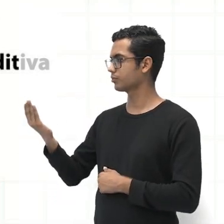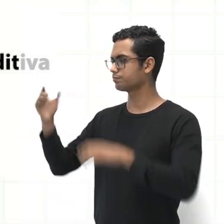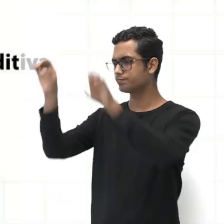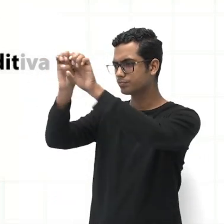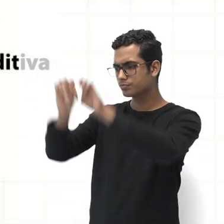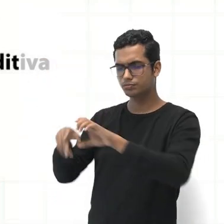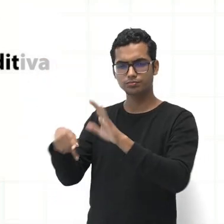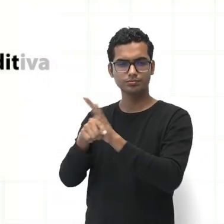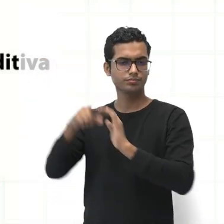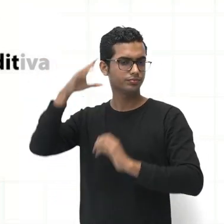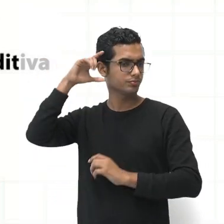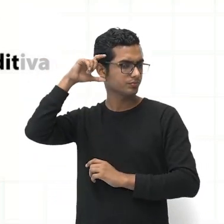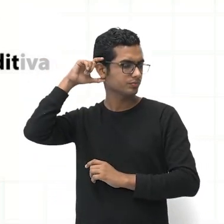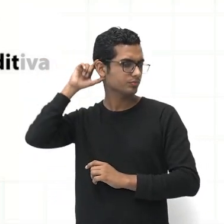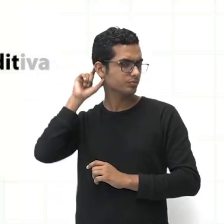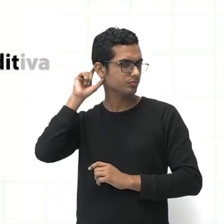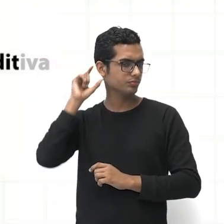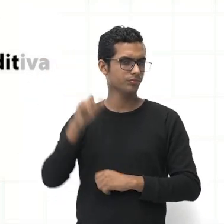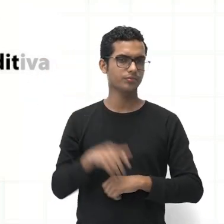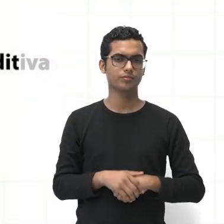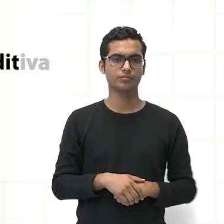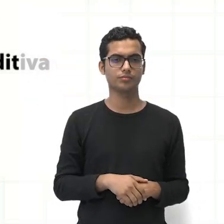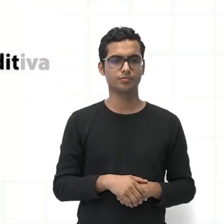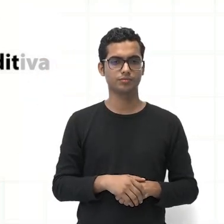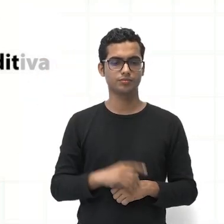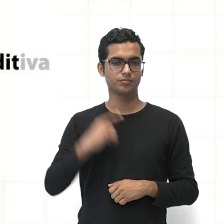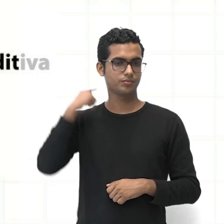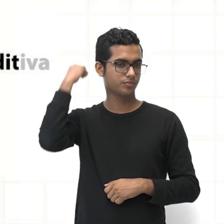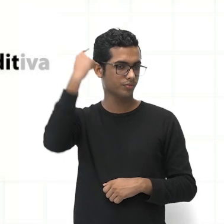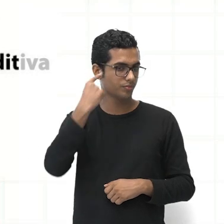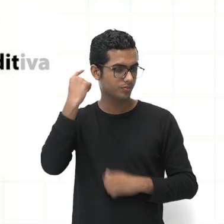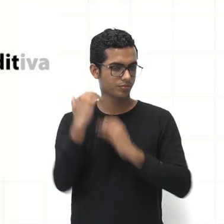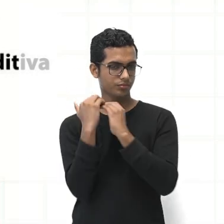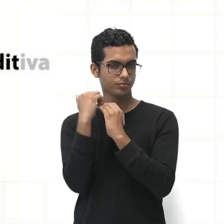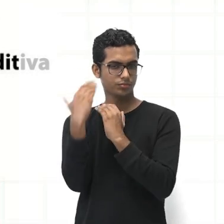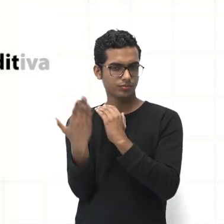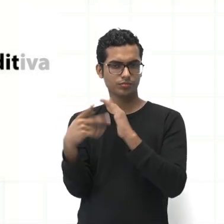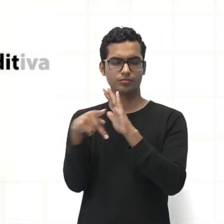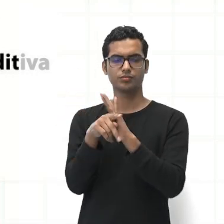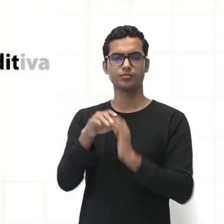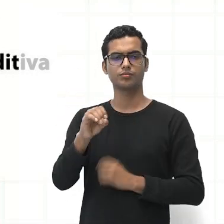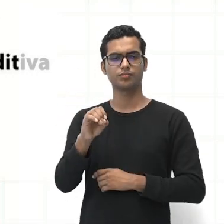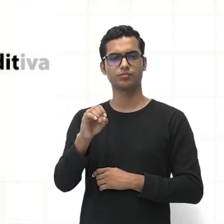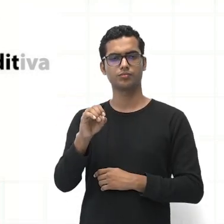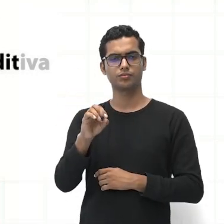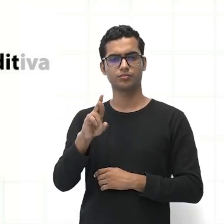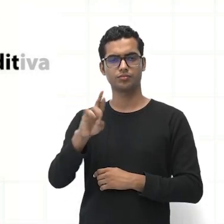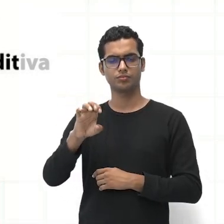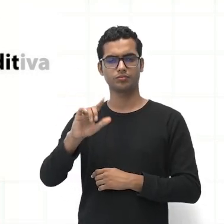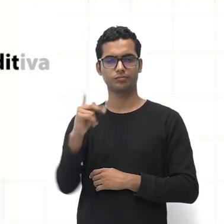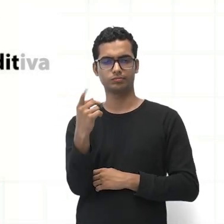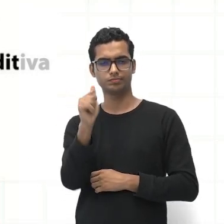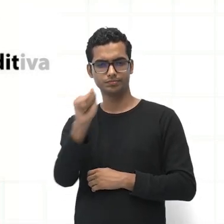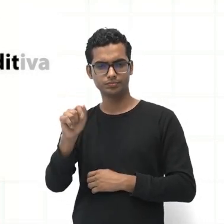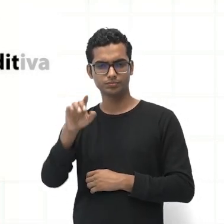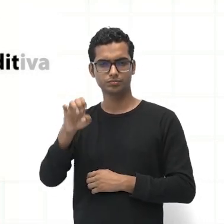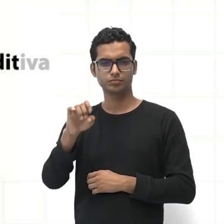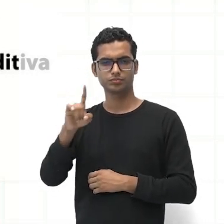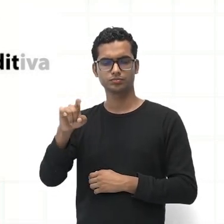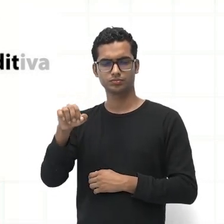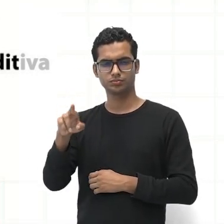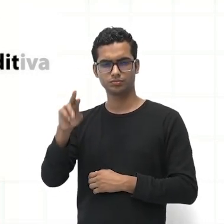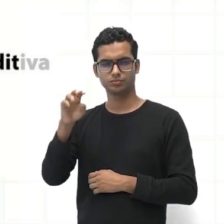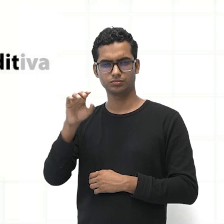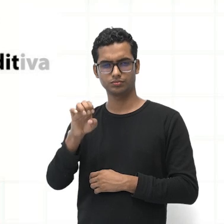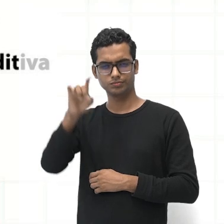divisão da orelha. Nós temos a orelha externa, certo? Que compreende o